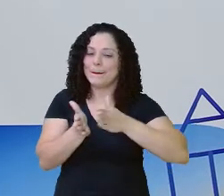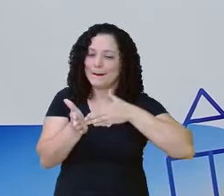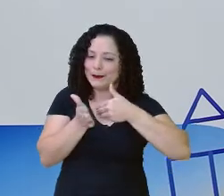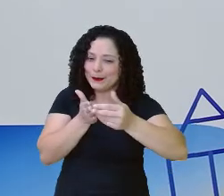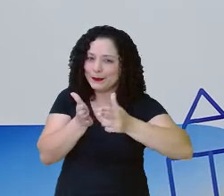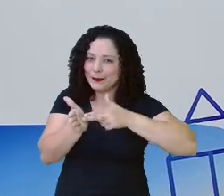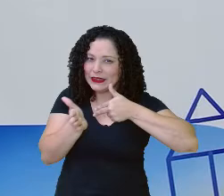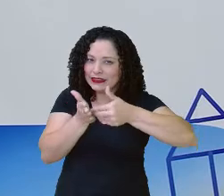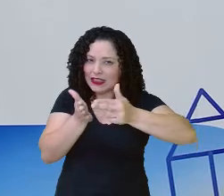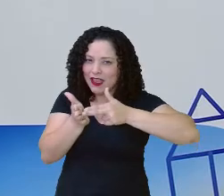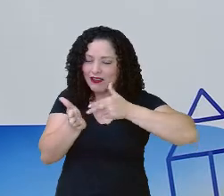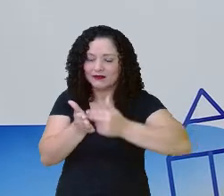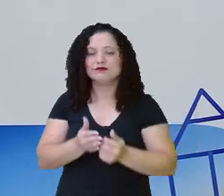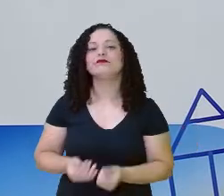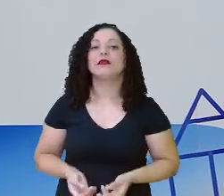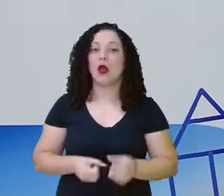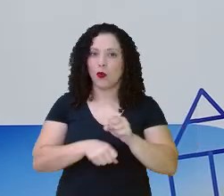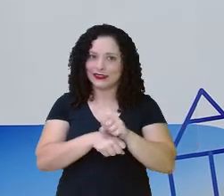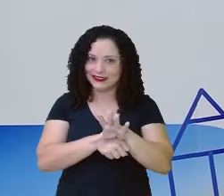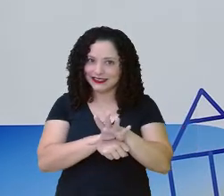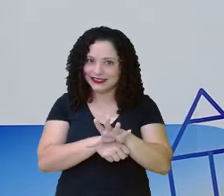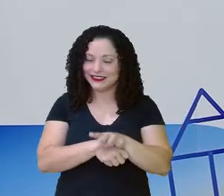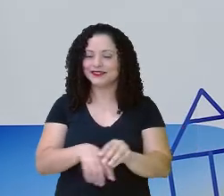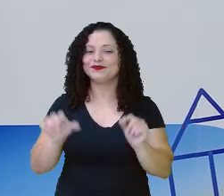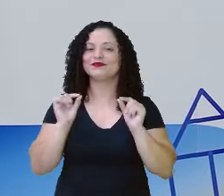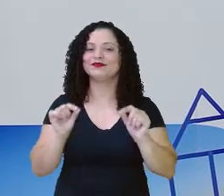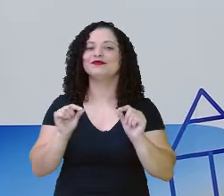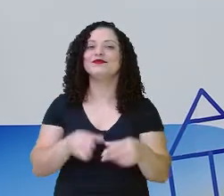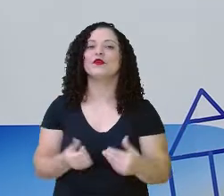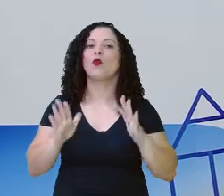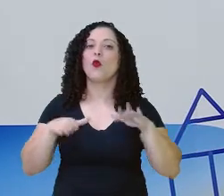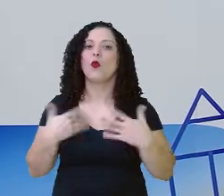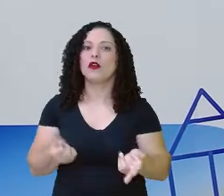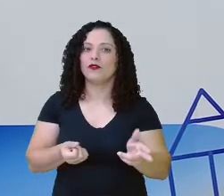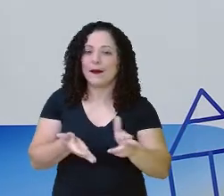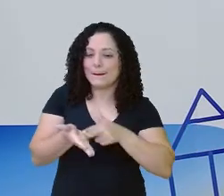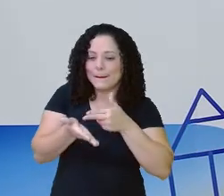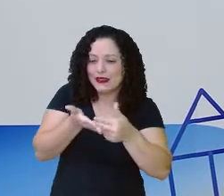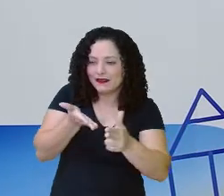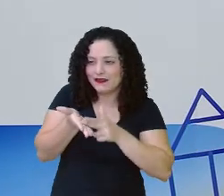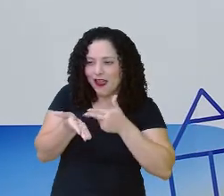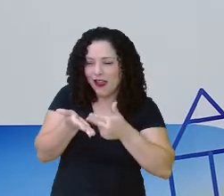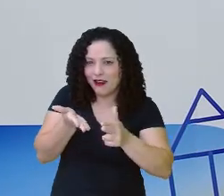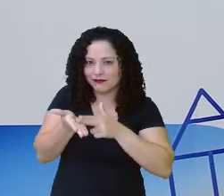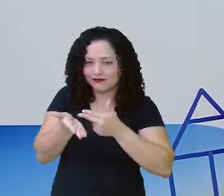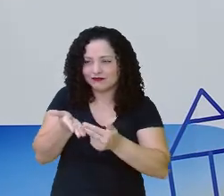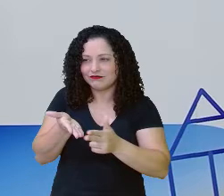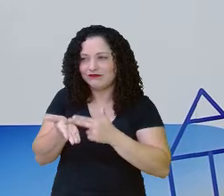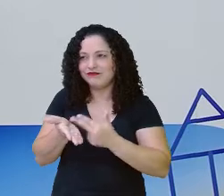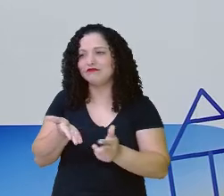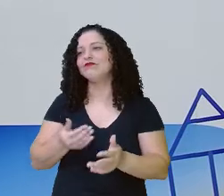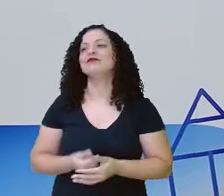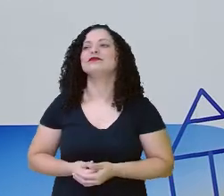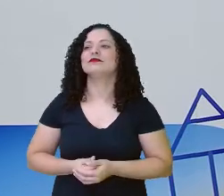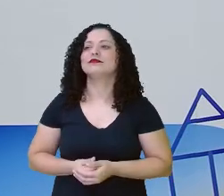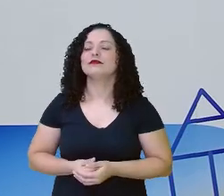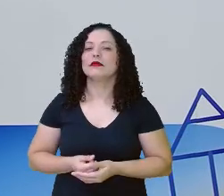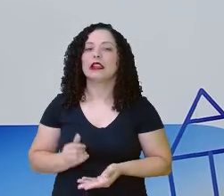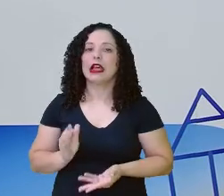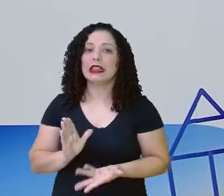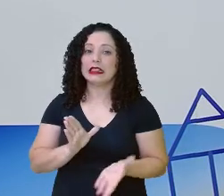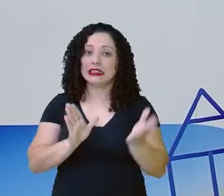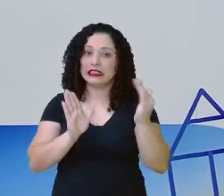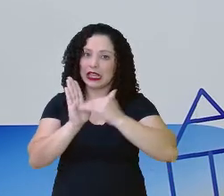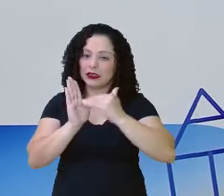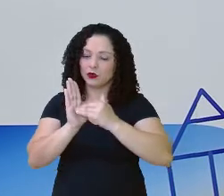legal, que eu aprendi há pouco tempo inclusive. Quando vocês forem pintar, não vai dar tempo de pintar, mas quando vocês forem pintar, pinta por